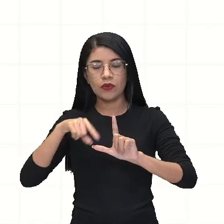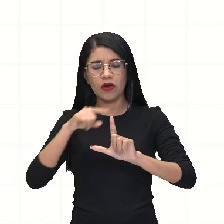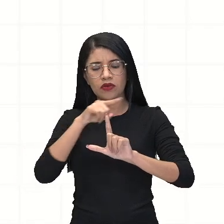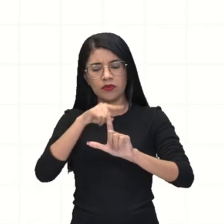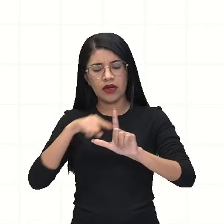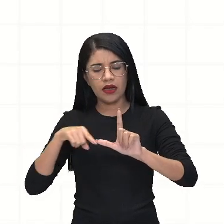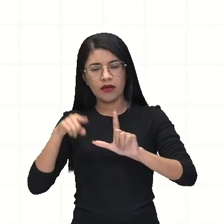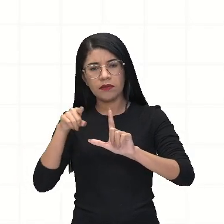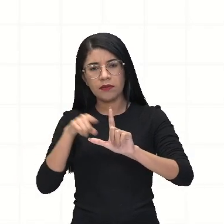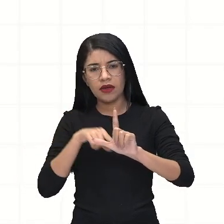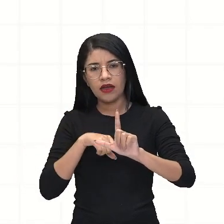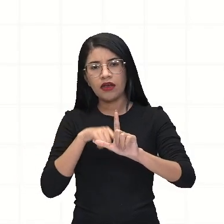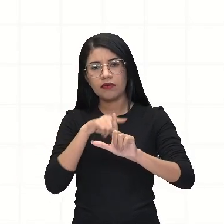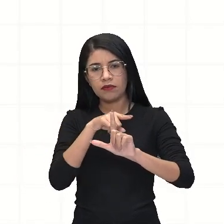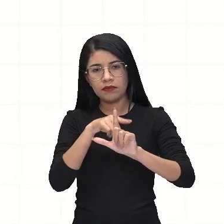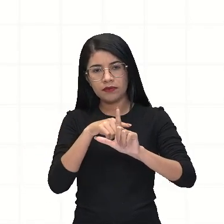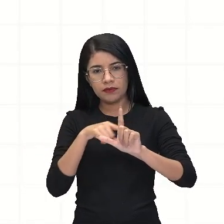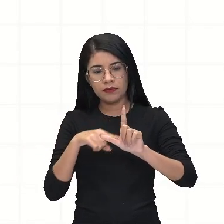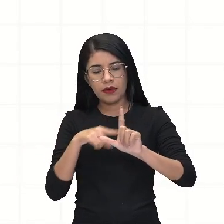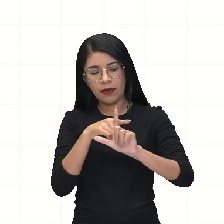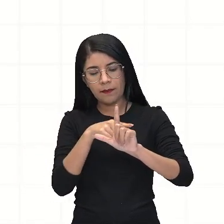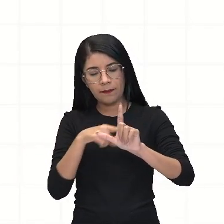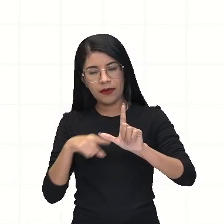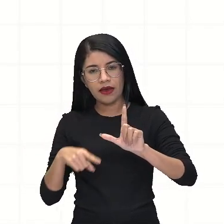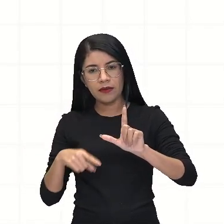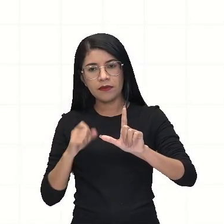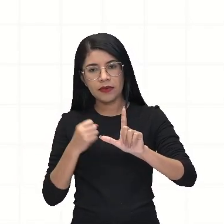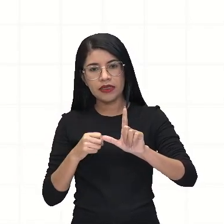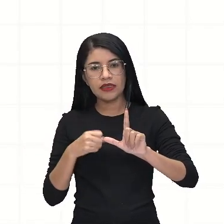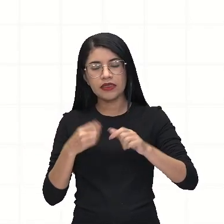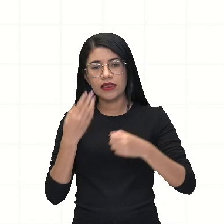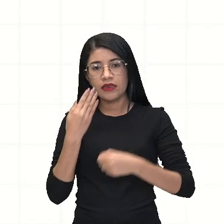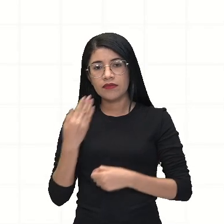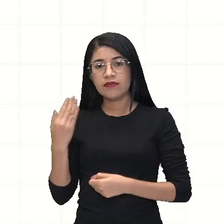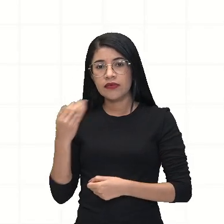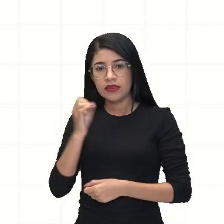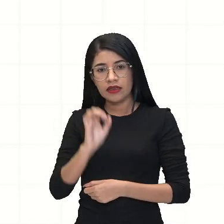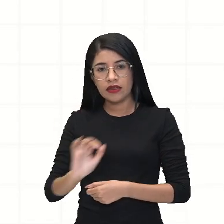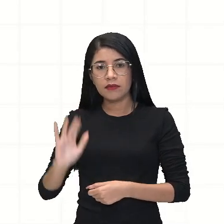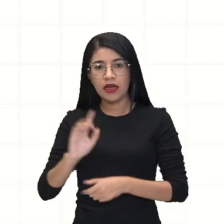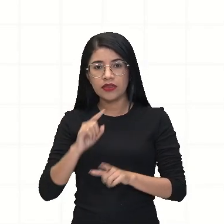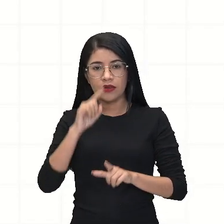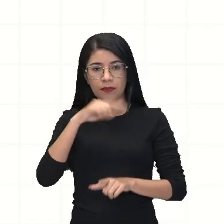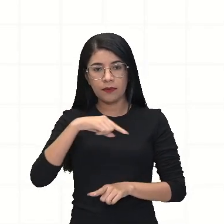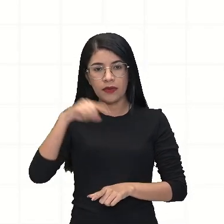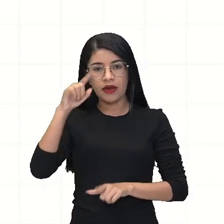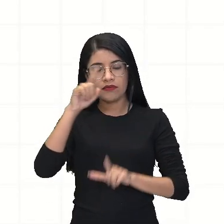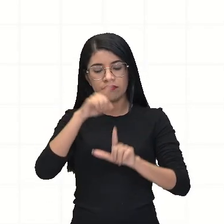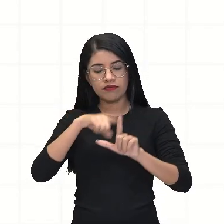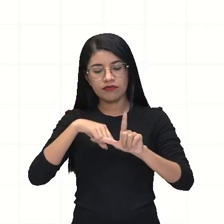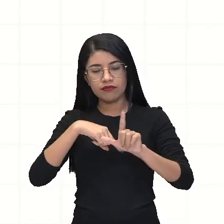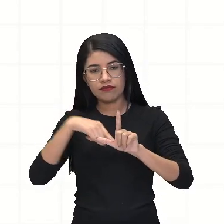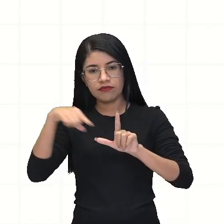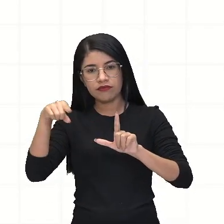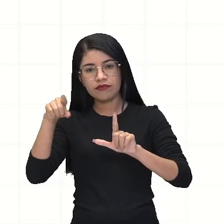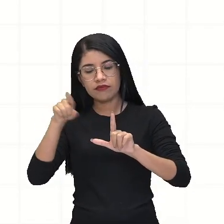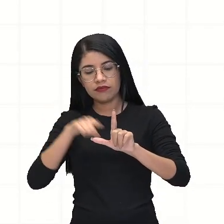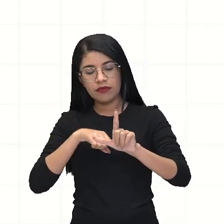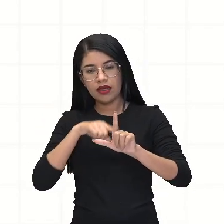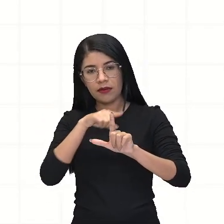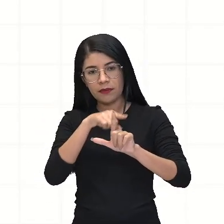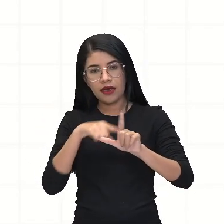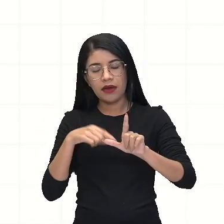ser assim. Opa, tem que passar aqui pelo centro, né? Contanto que vai passar aqui pelo centro,